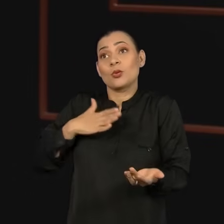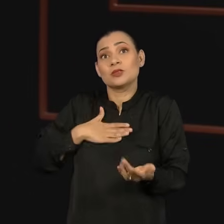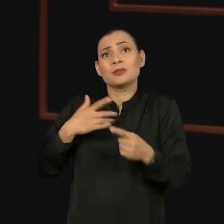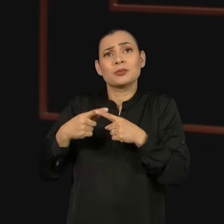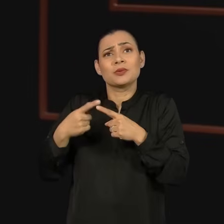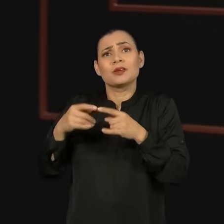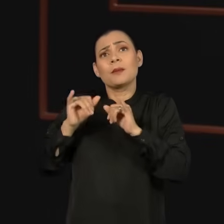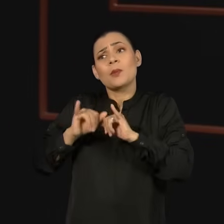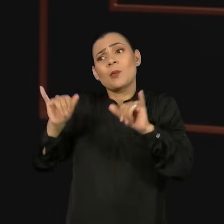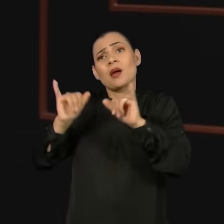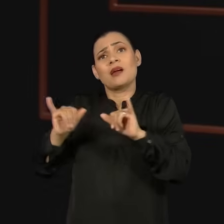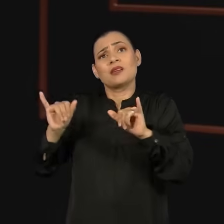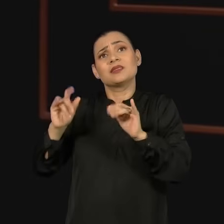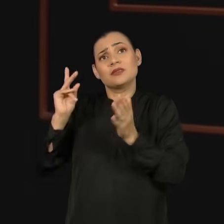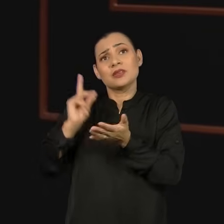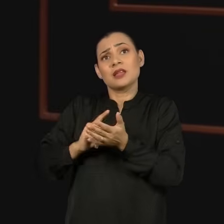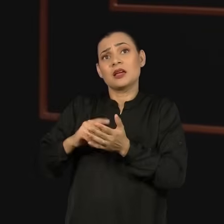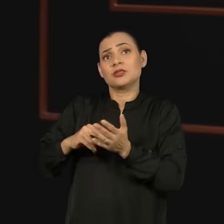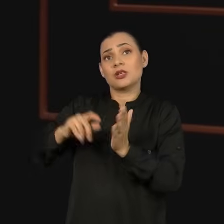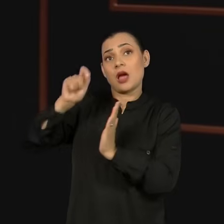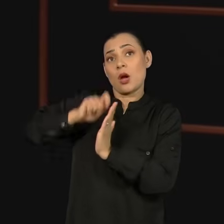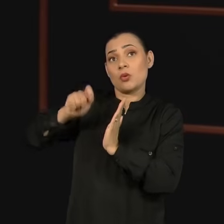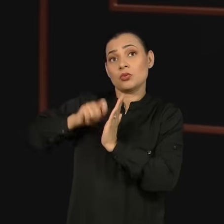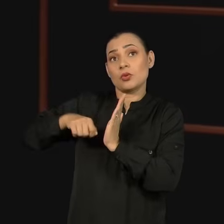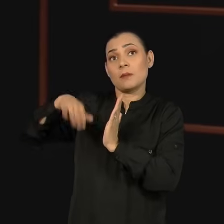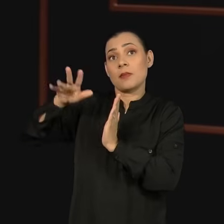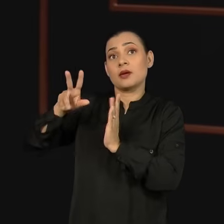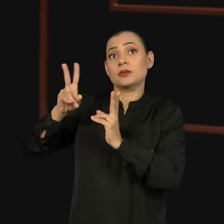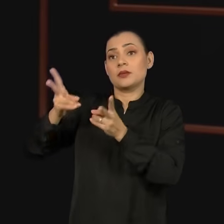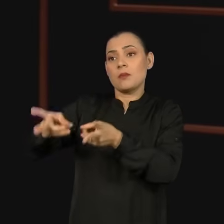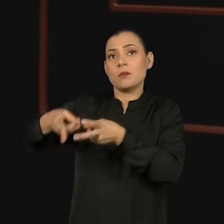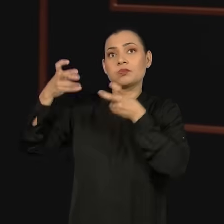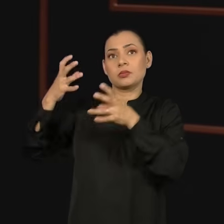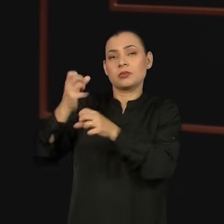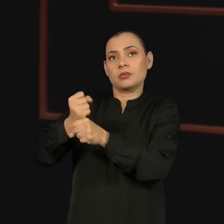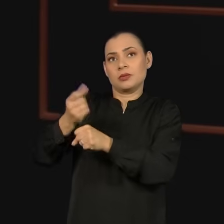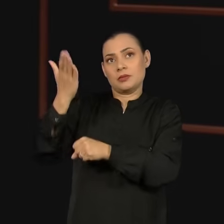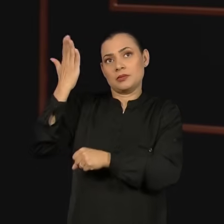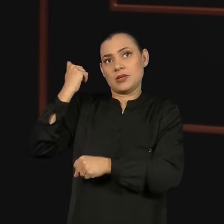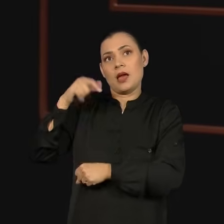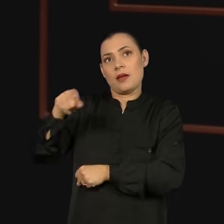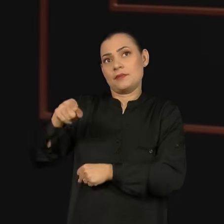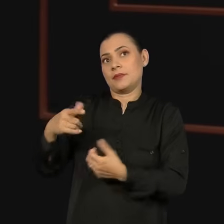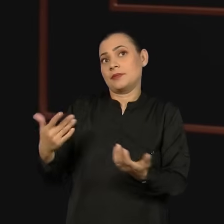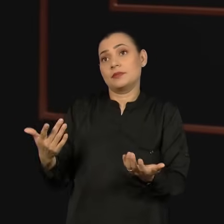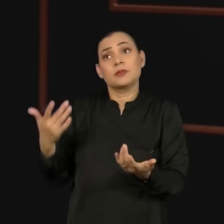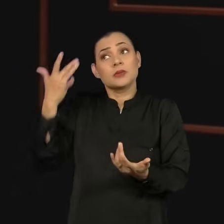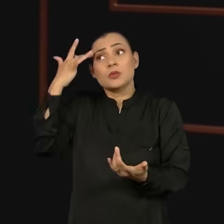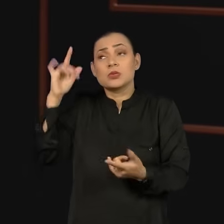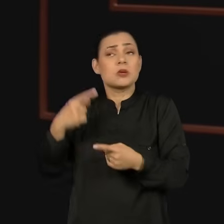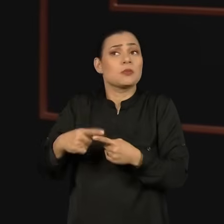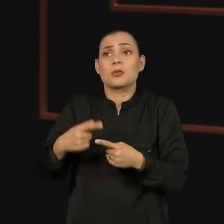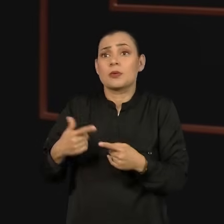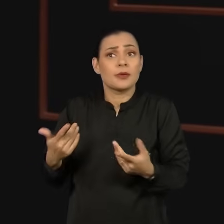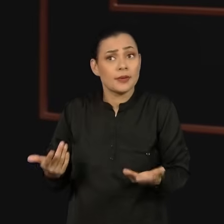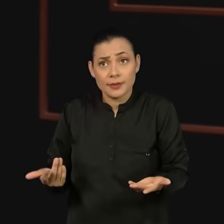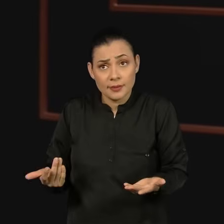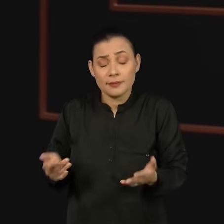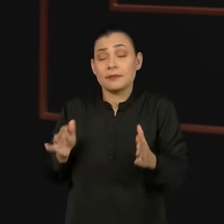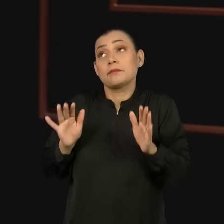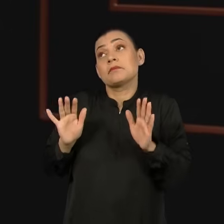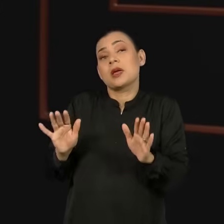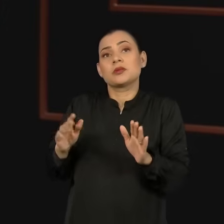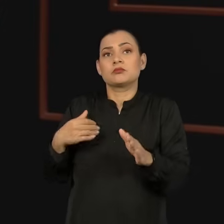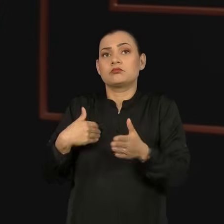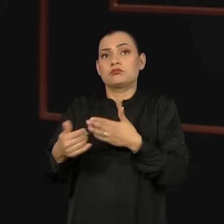coisa que o autor é o que mais ganha, né? É uma coisa... Nunca entendi por que exatamente. Mas aí não tinha, eu